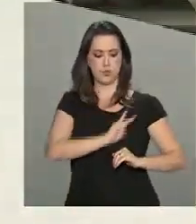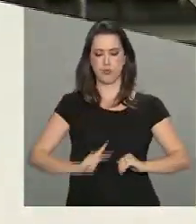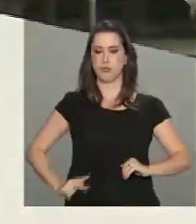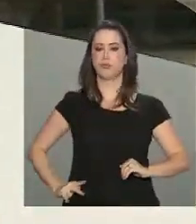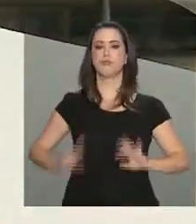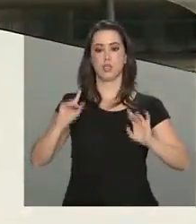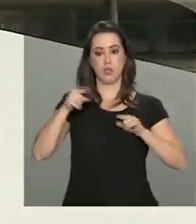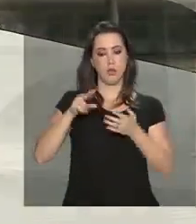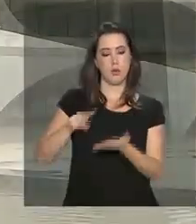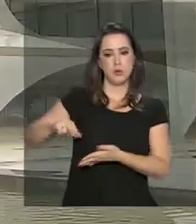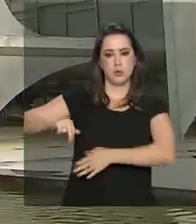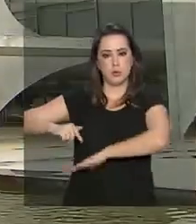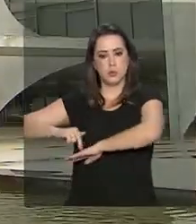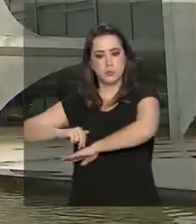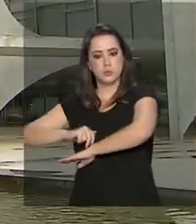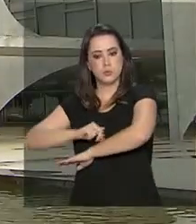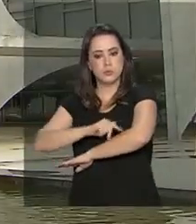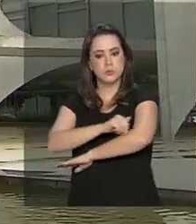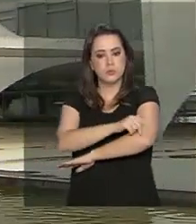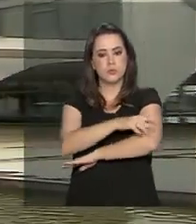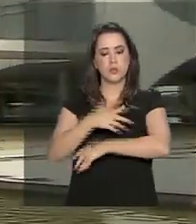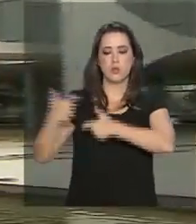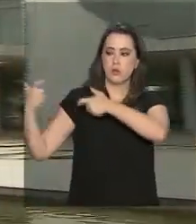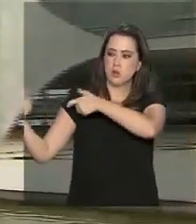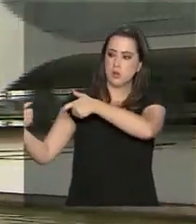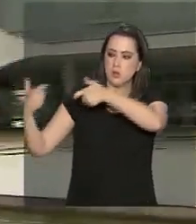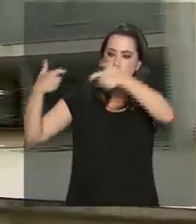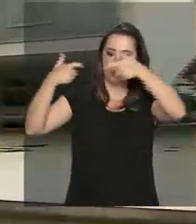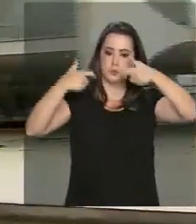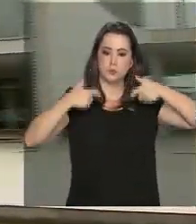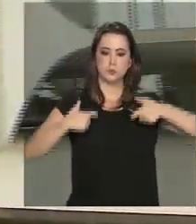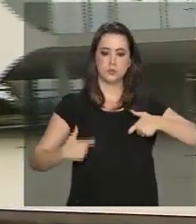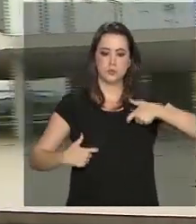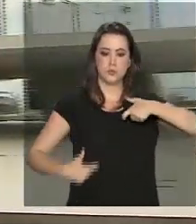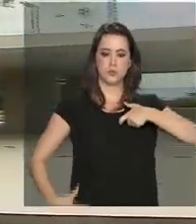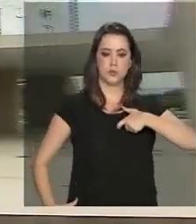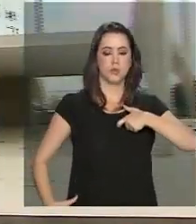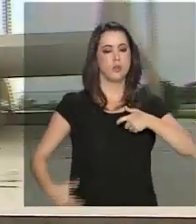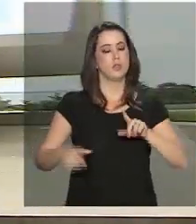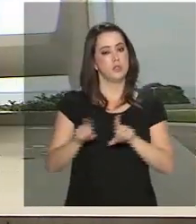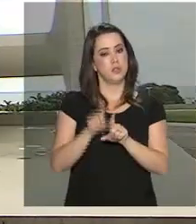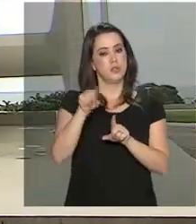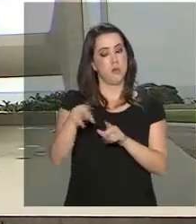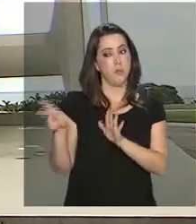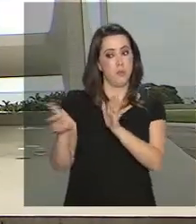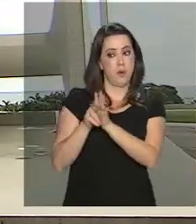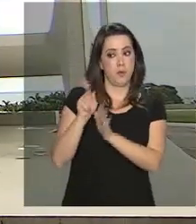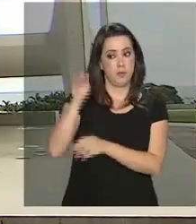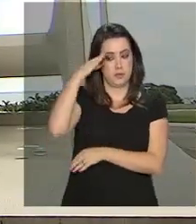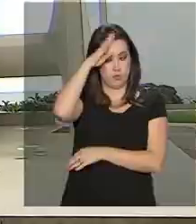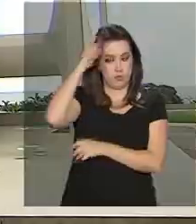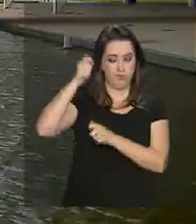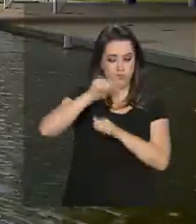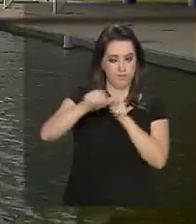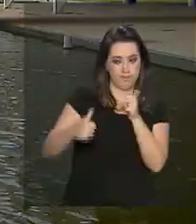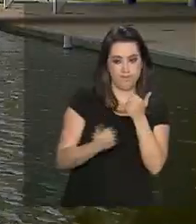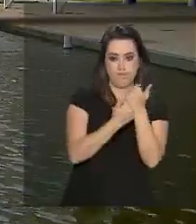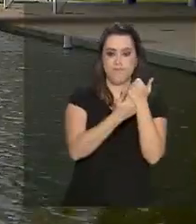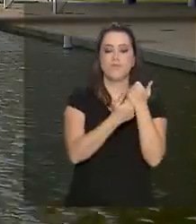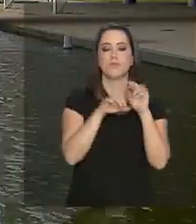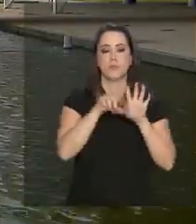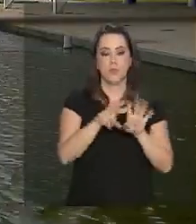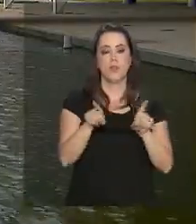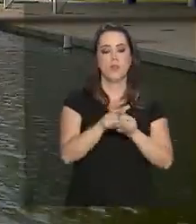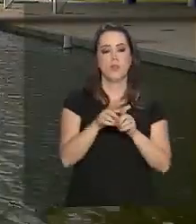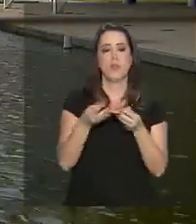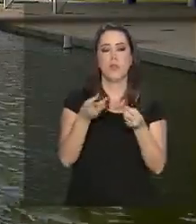a rampa do palácio do planalto para receber a faixa presidencial das mãos de michel temer também no planalto o presidente dará